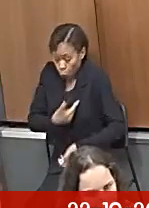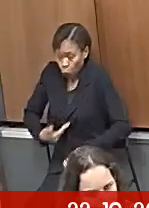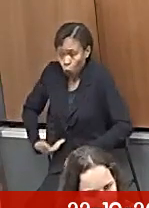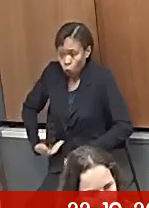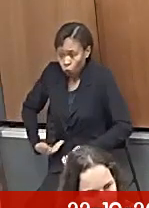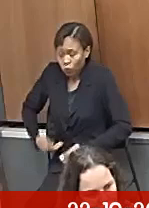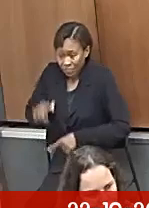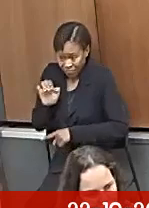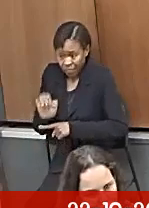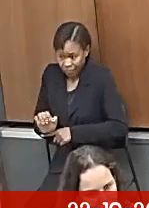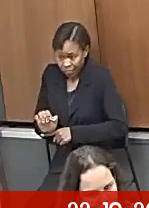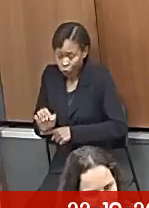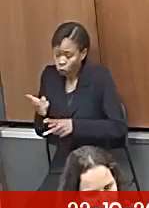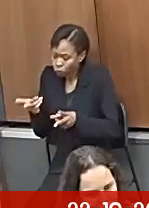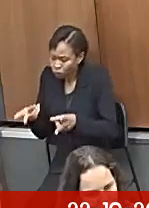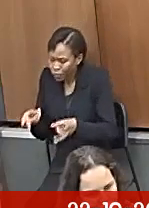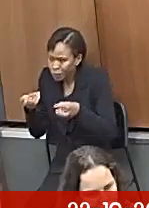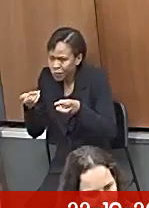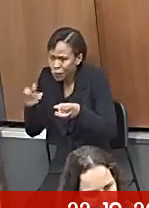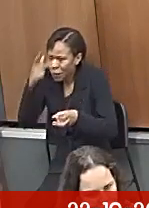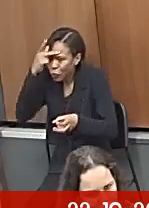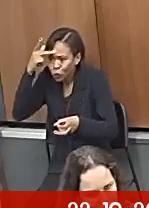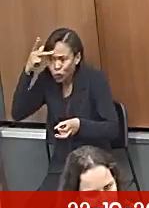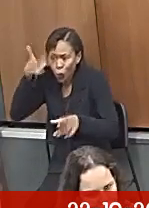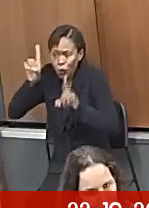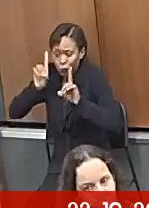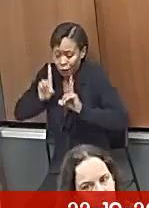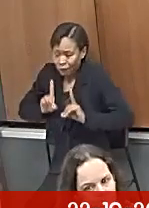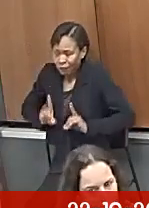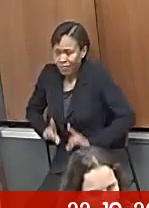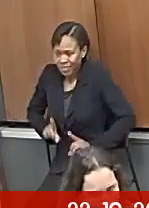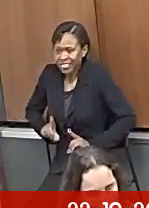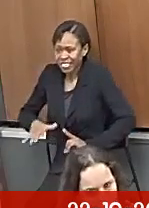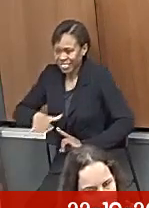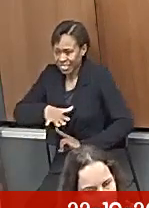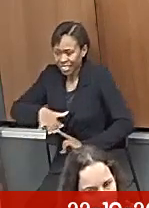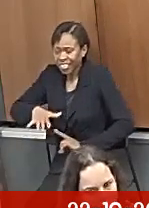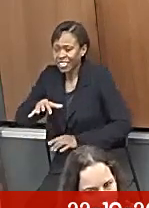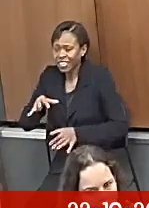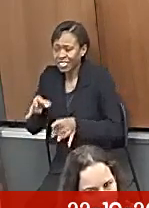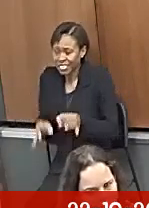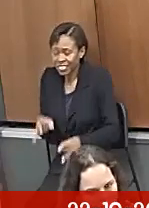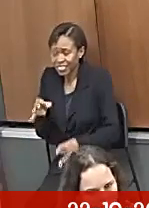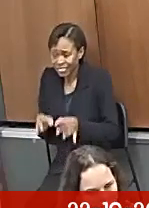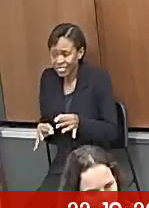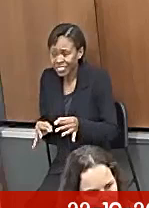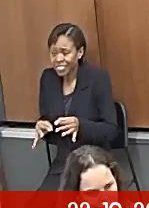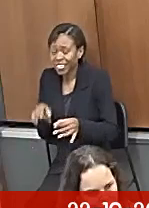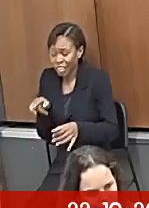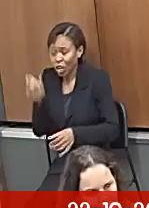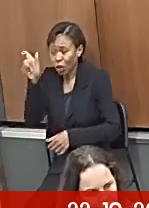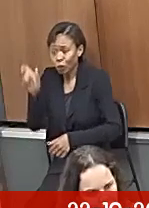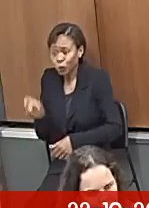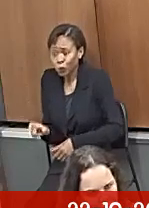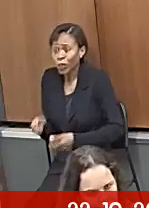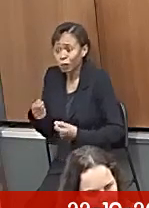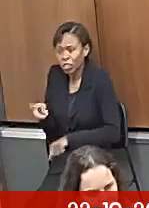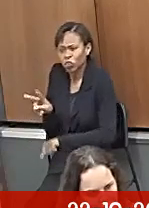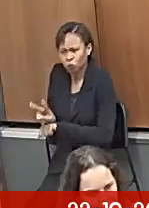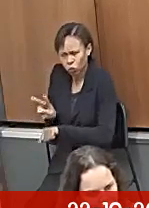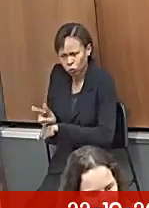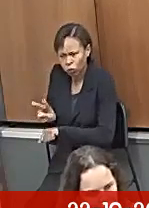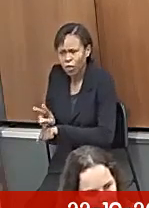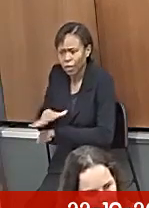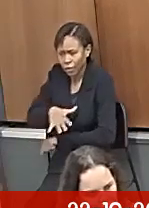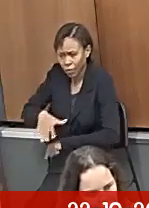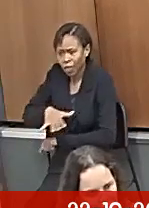com deficiência como uma vara a ser necessitada de proteção na área da